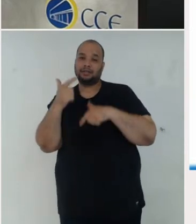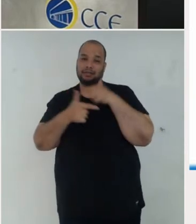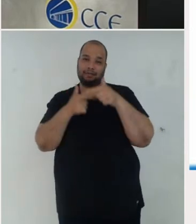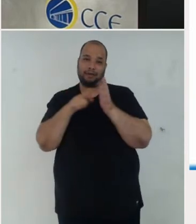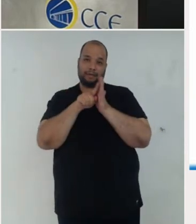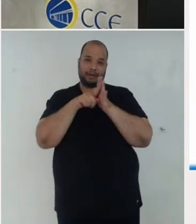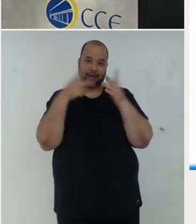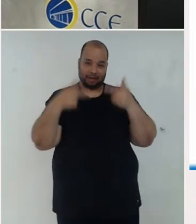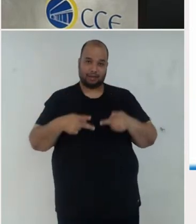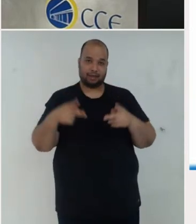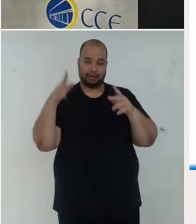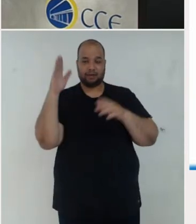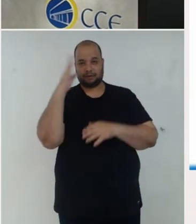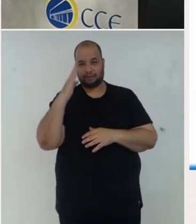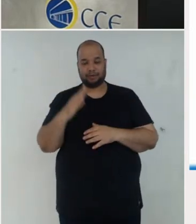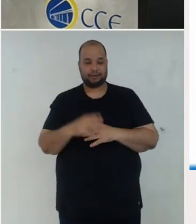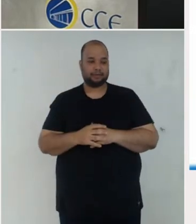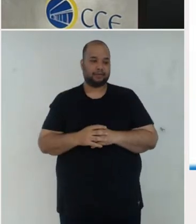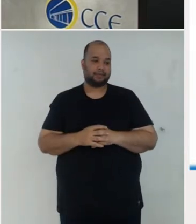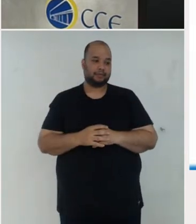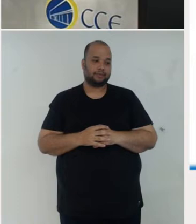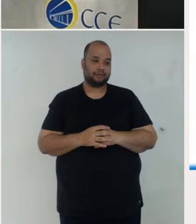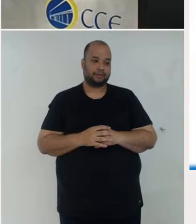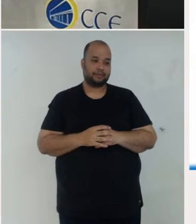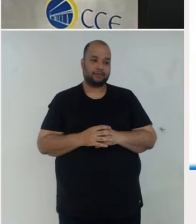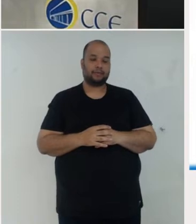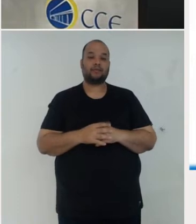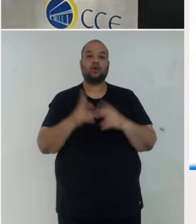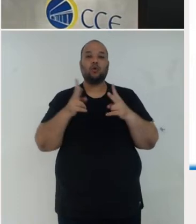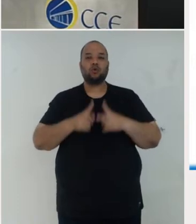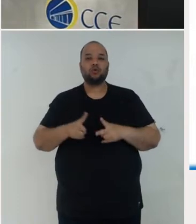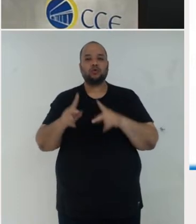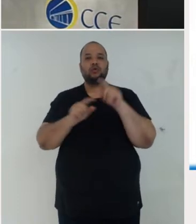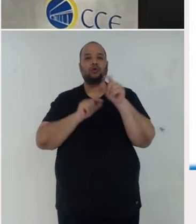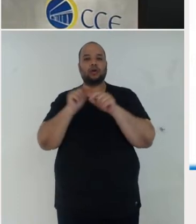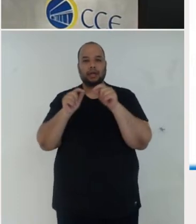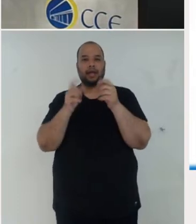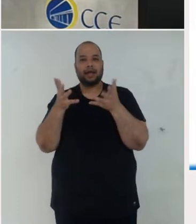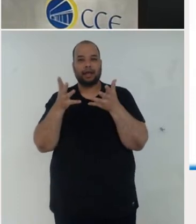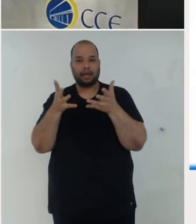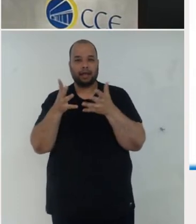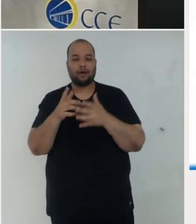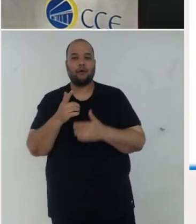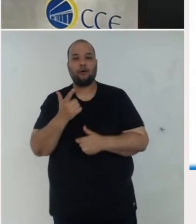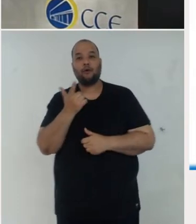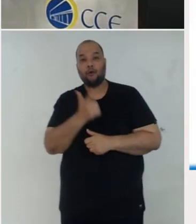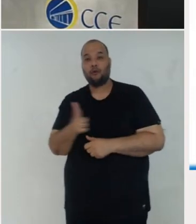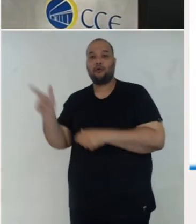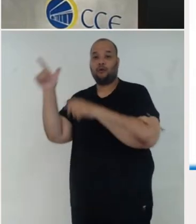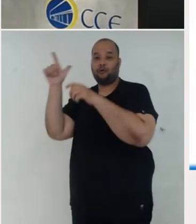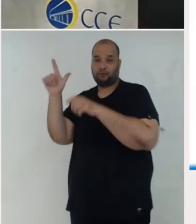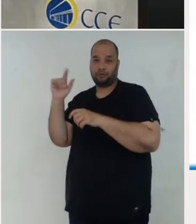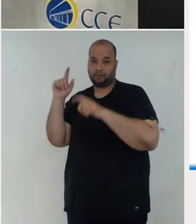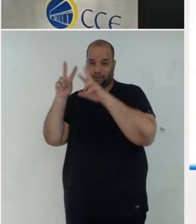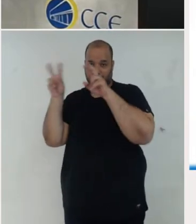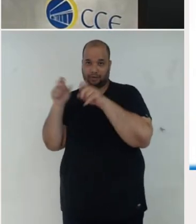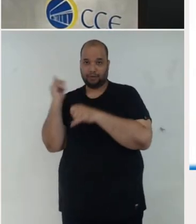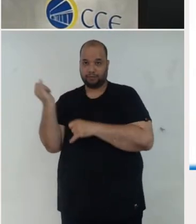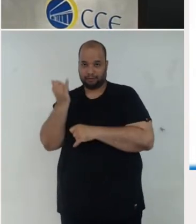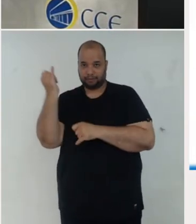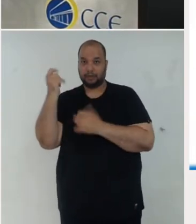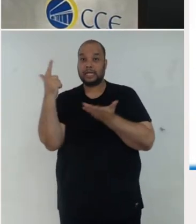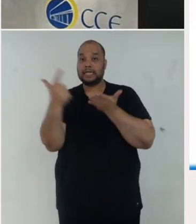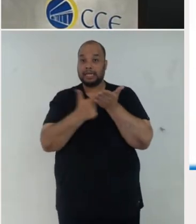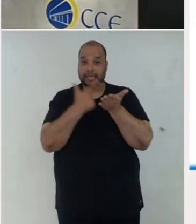de pesquisa no contexto brasileiro. Continuando, queria falar então sobre outro ponto, dos livros